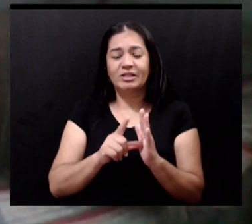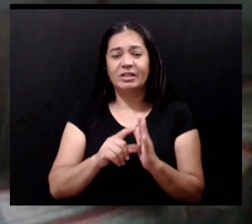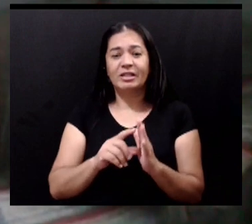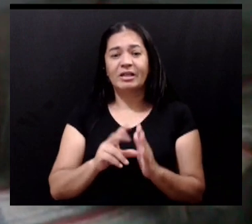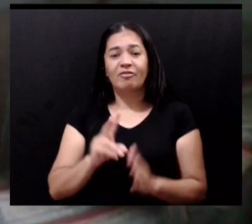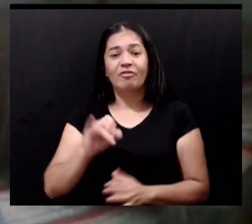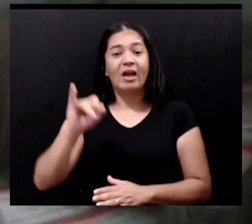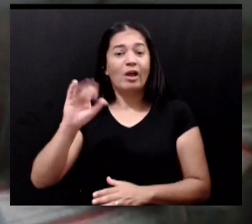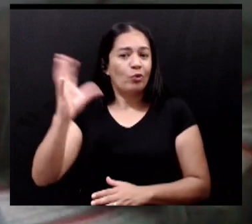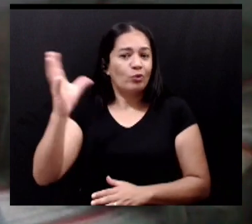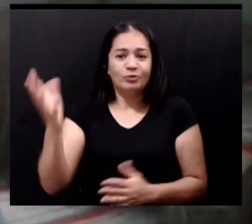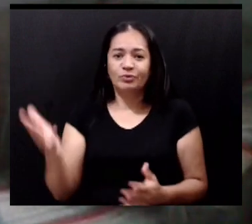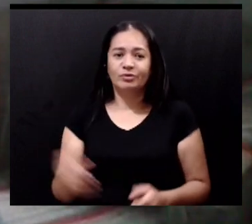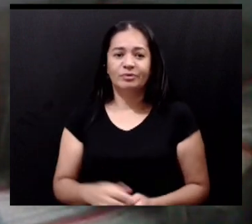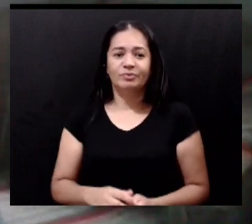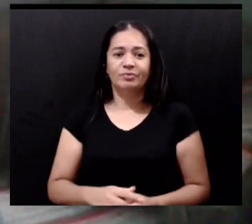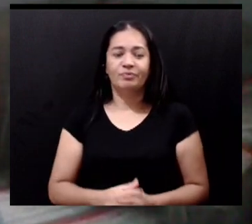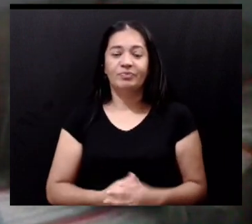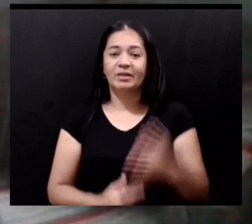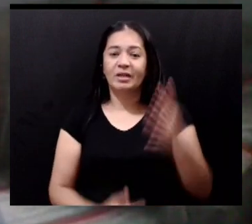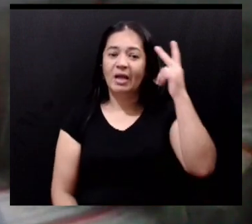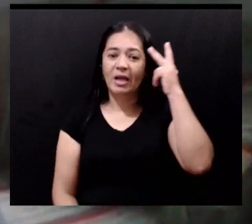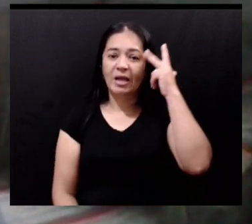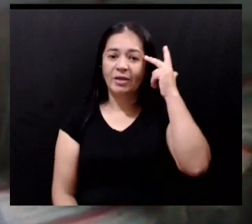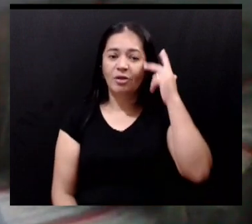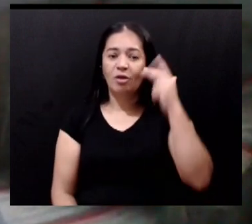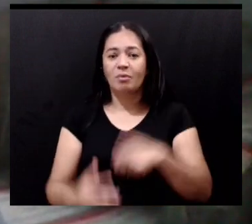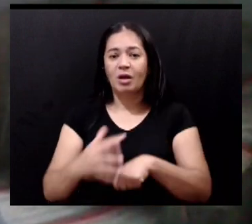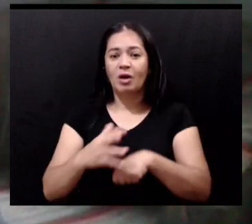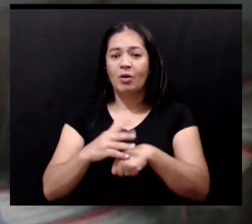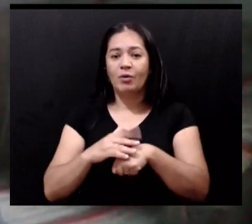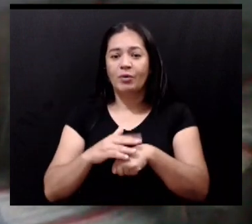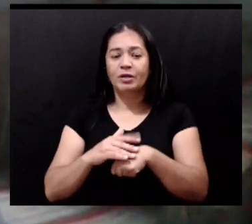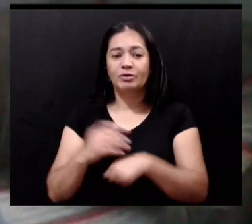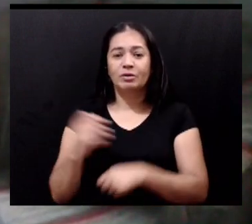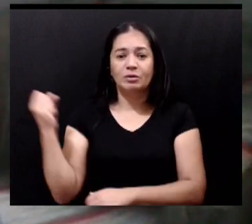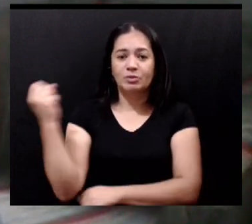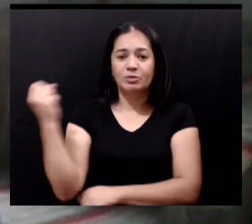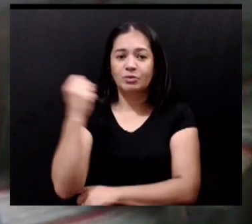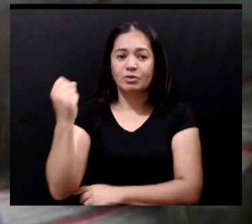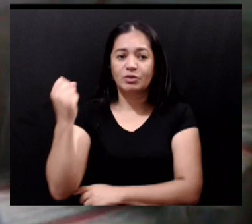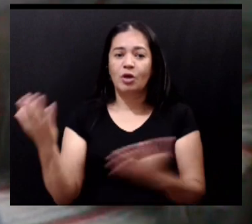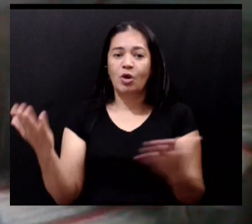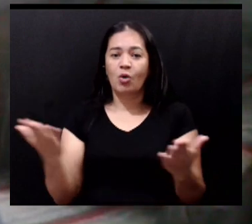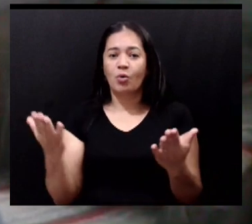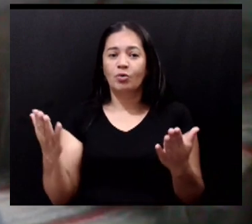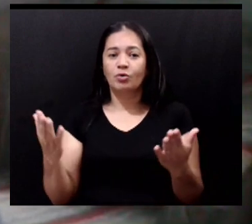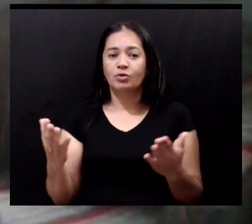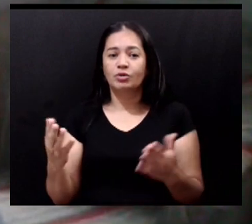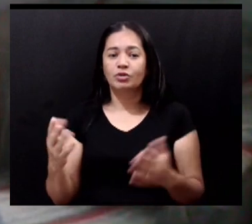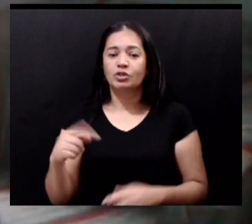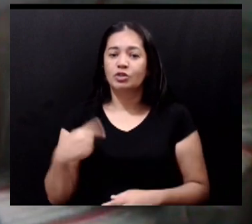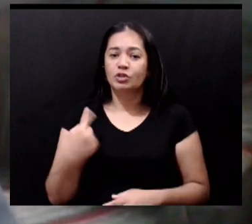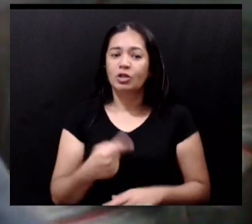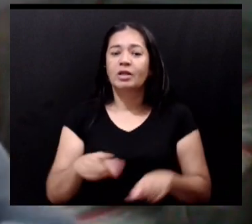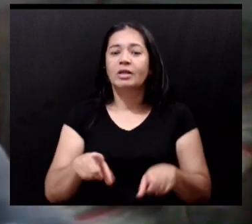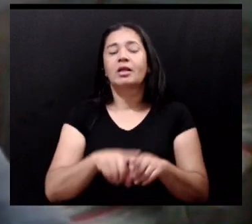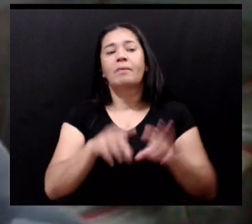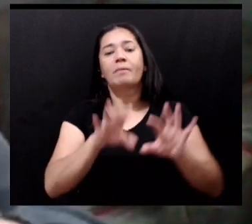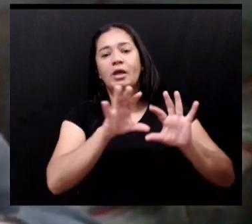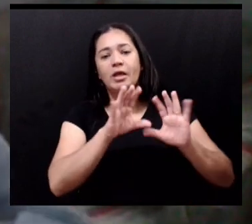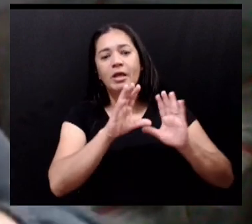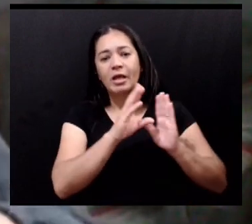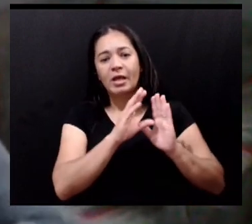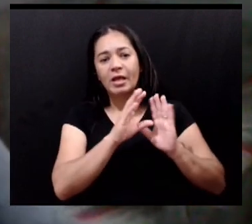comum em adoecimentos graves, que hoje, inclusive, estamos revendo esse conceito, que